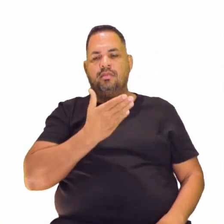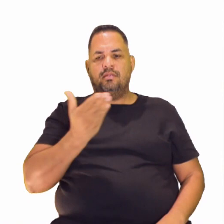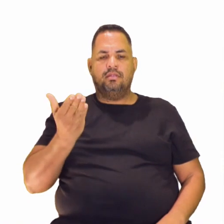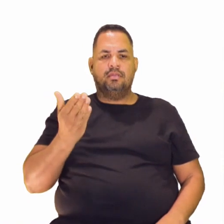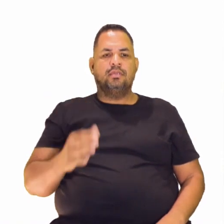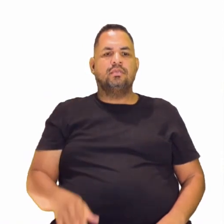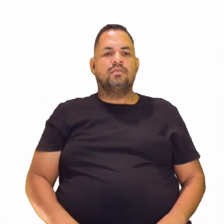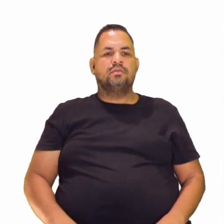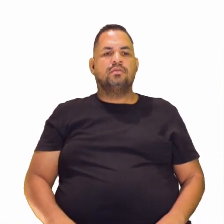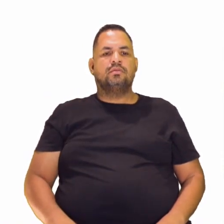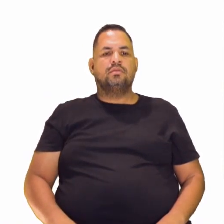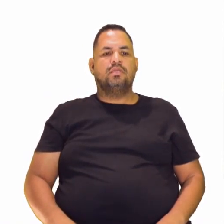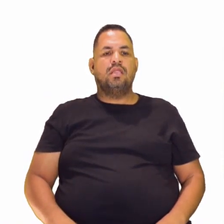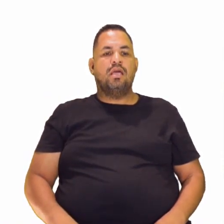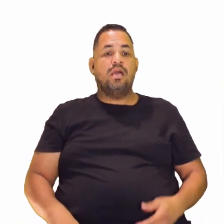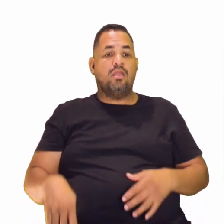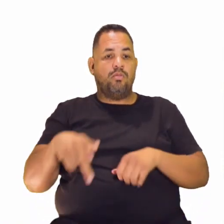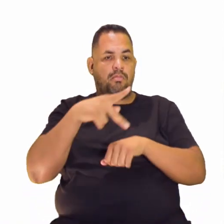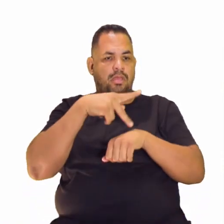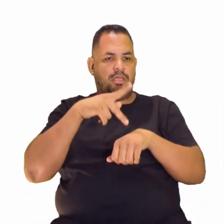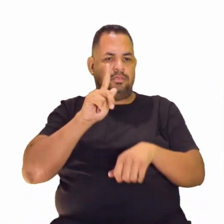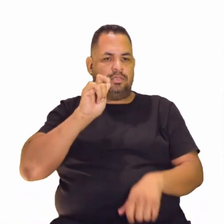Ou seja, em Gana,